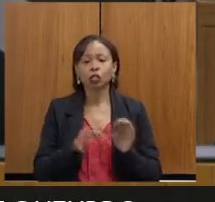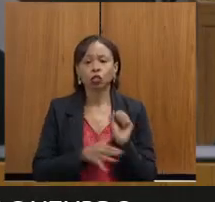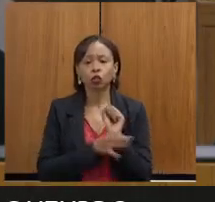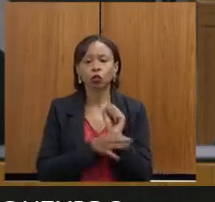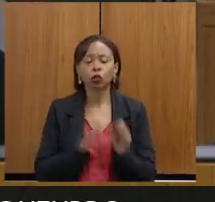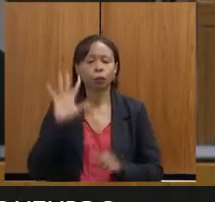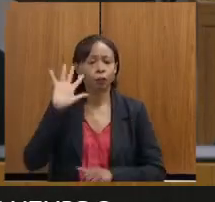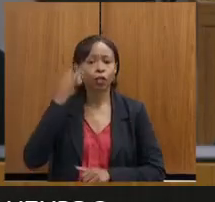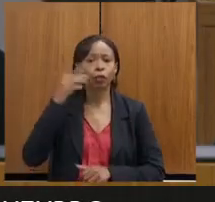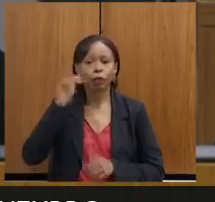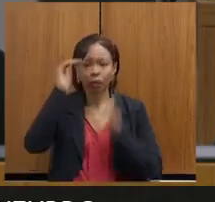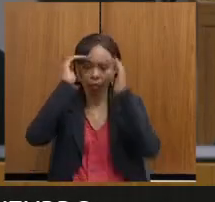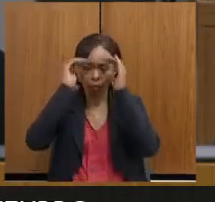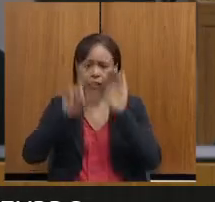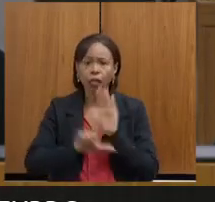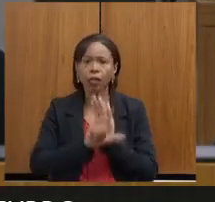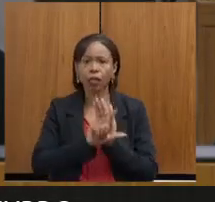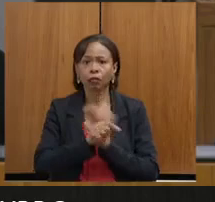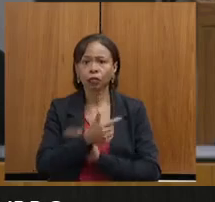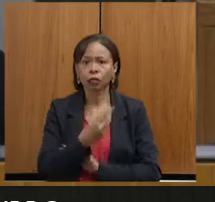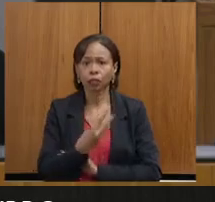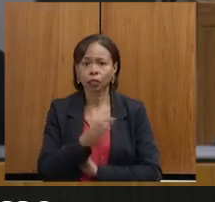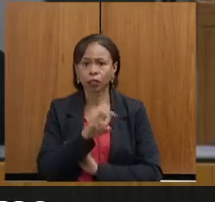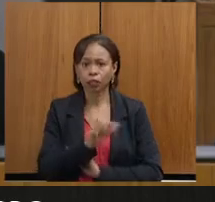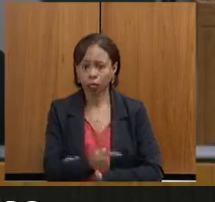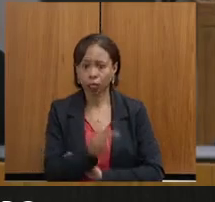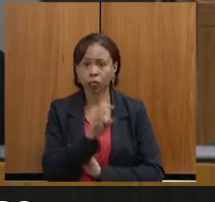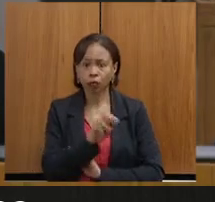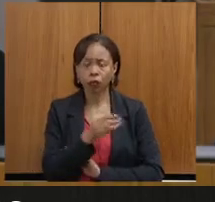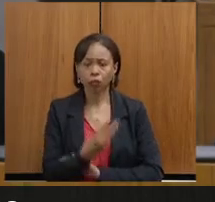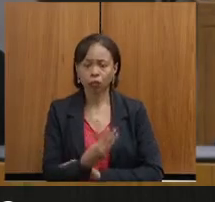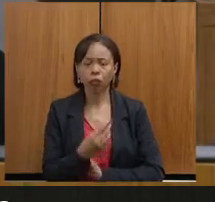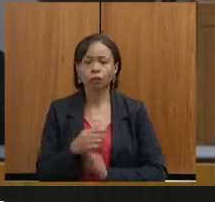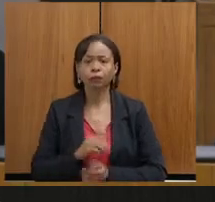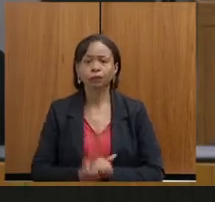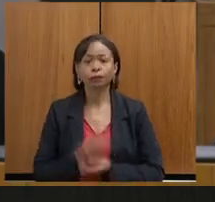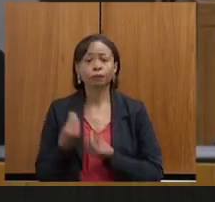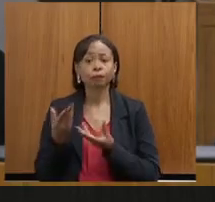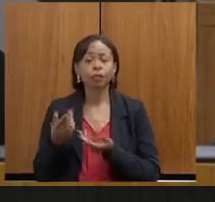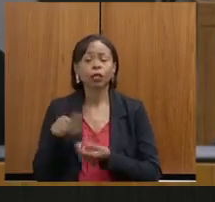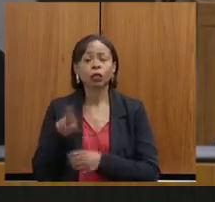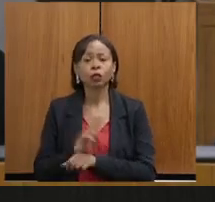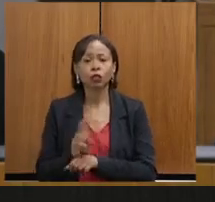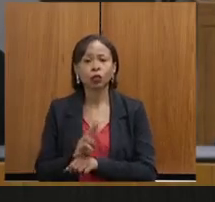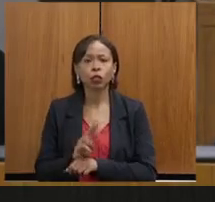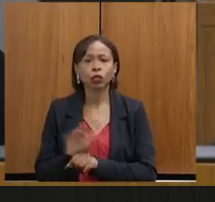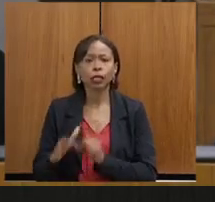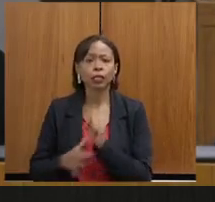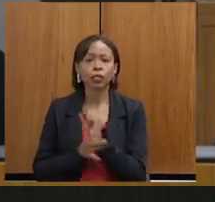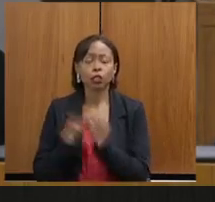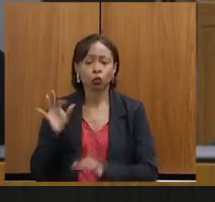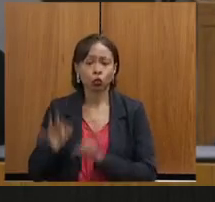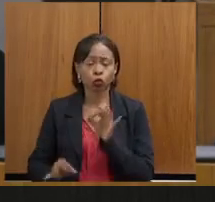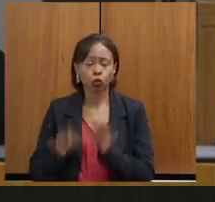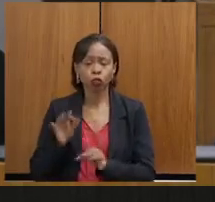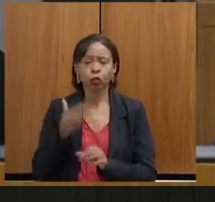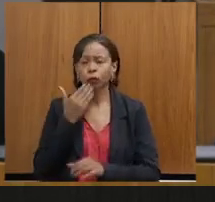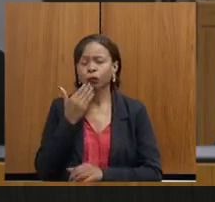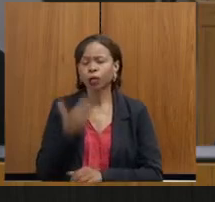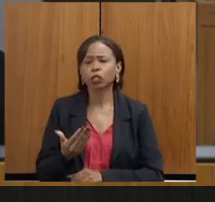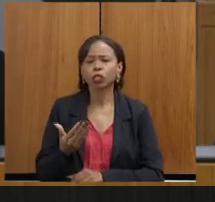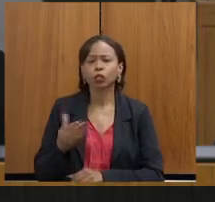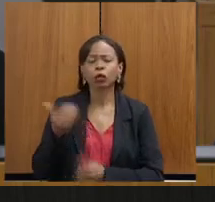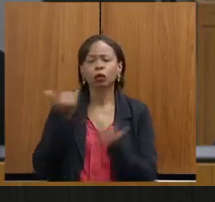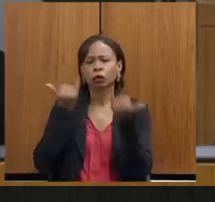super poderes para que cumpra a lei 23 753 o seu de caminhada O titular da secretaria da Justiça pedindo para vender pedir